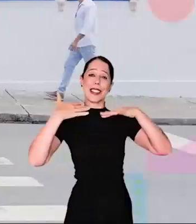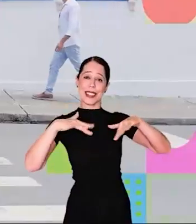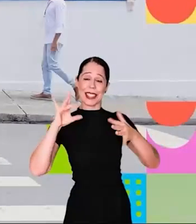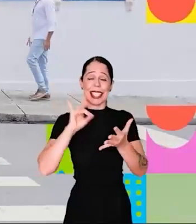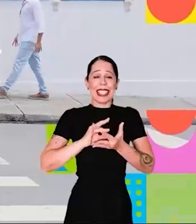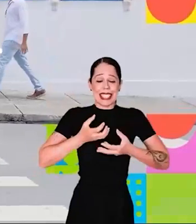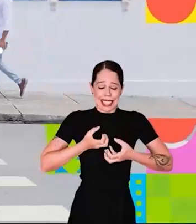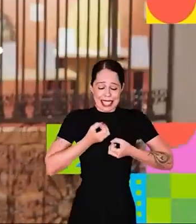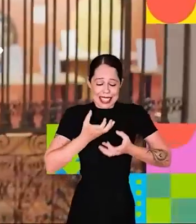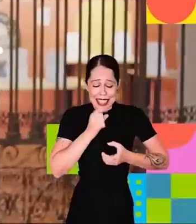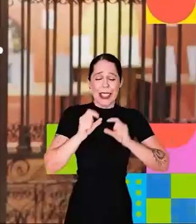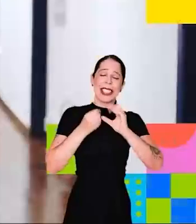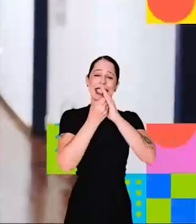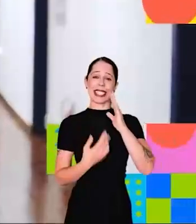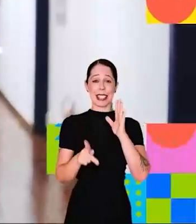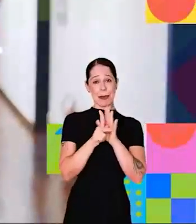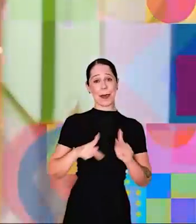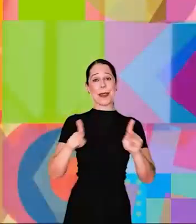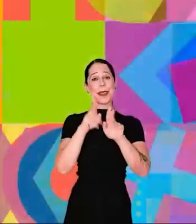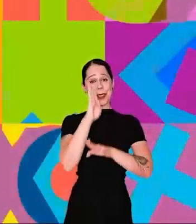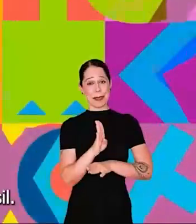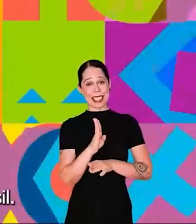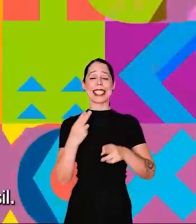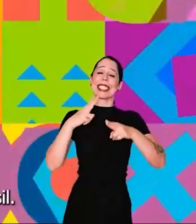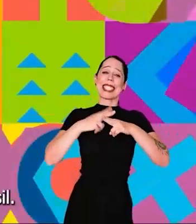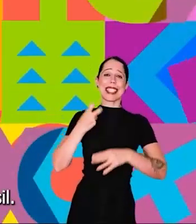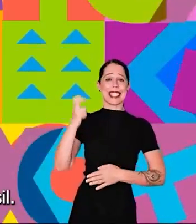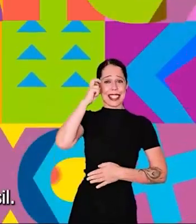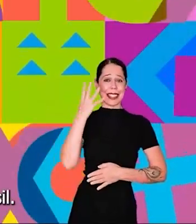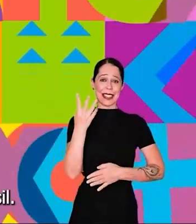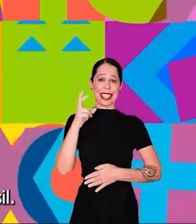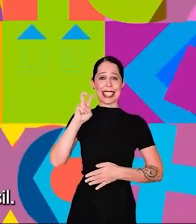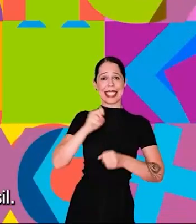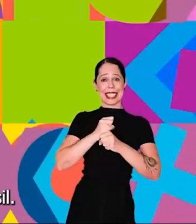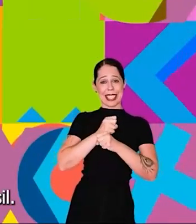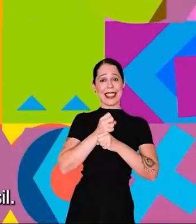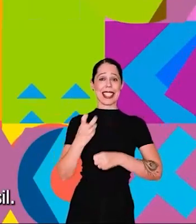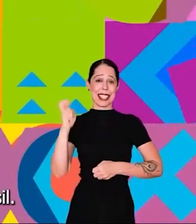está a intérprete de Libras, uma mulher de camisa preta que traduz tudo o que é falado.